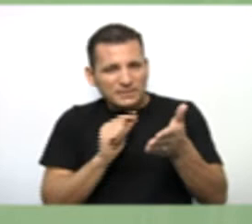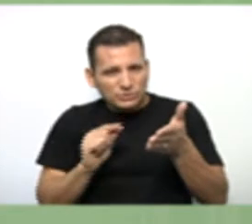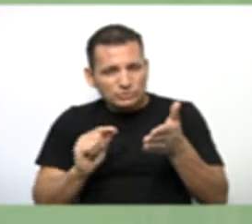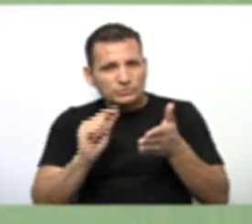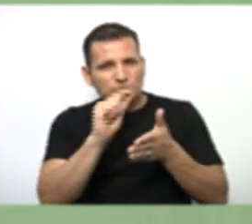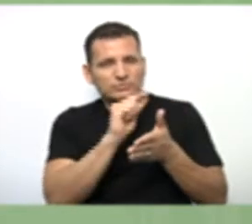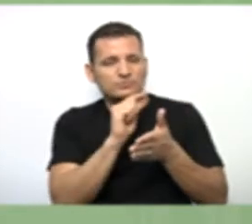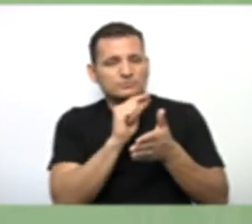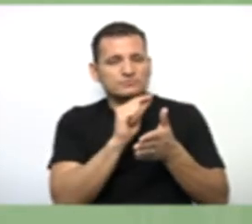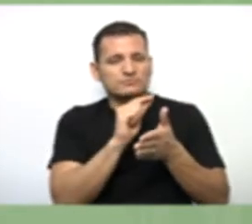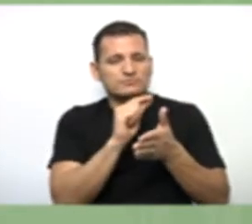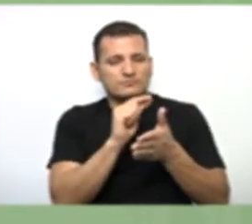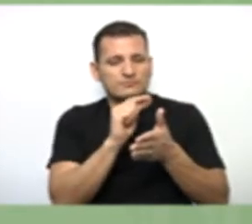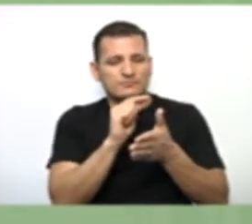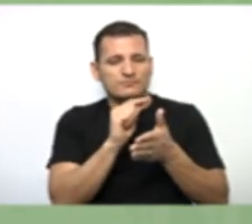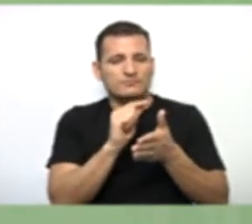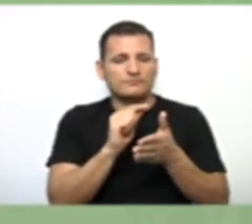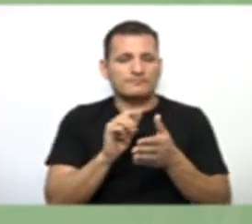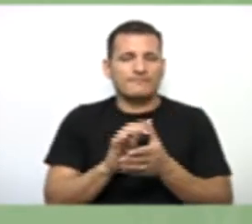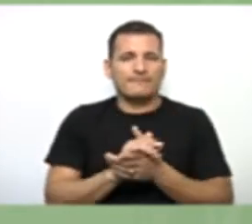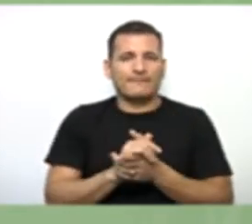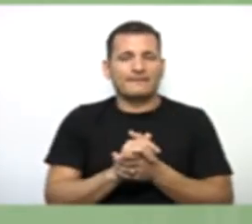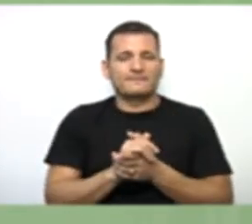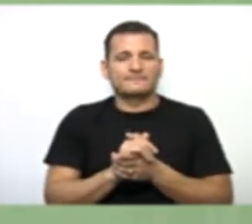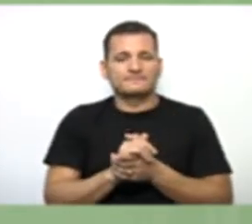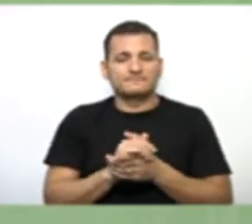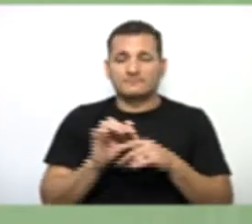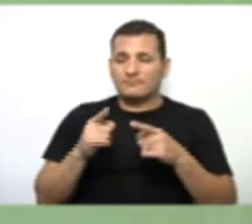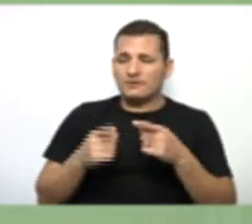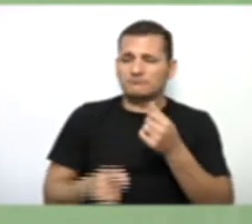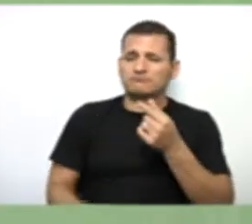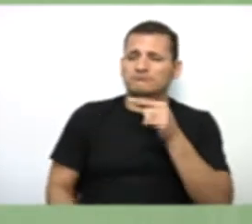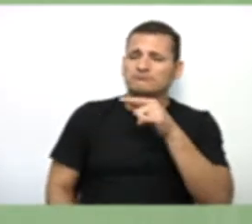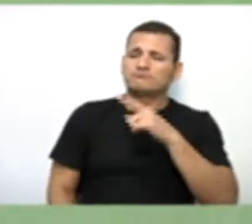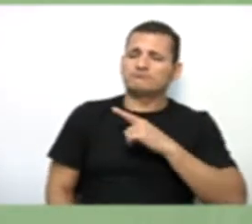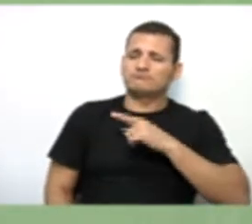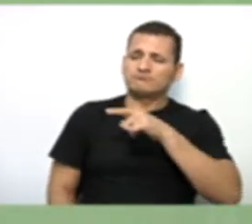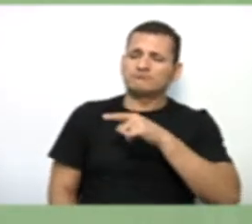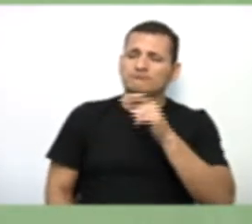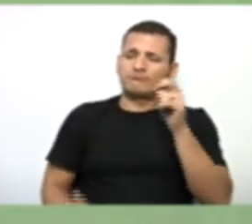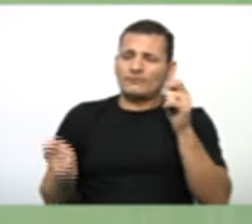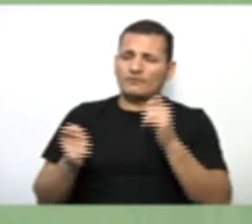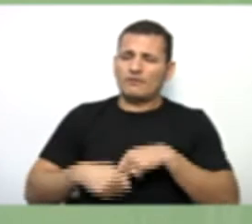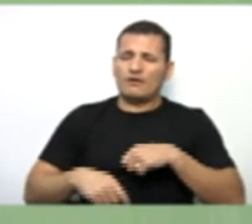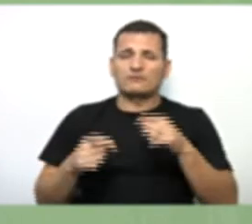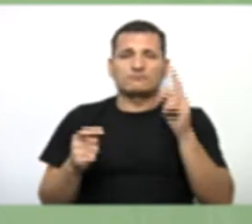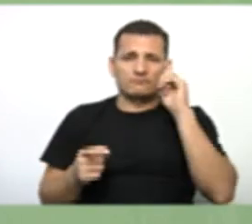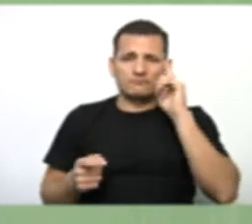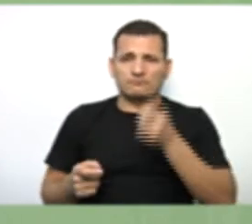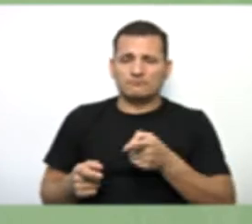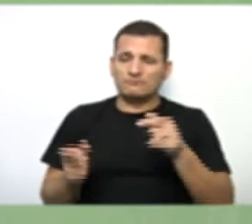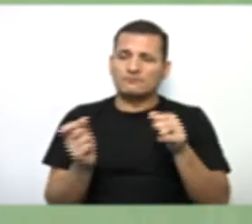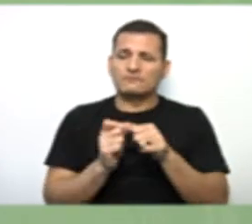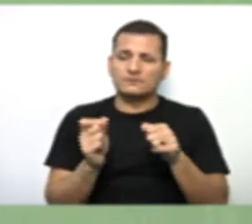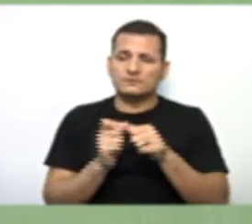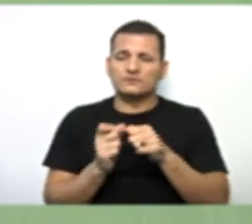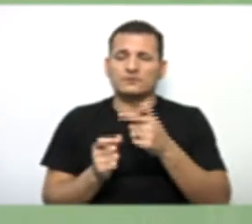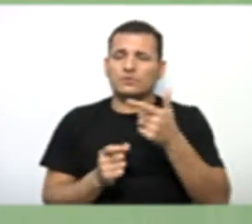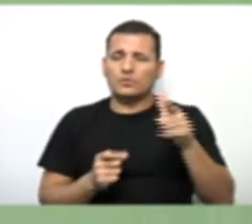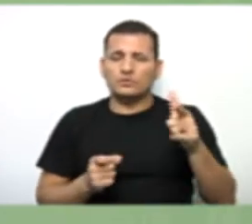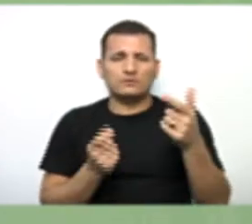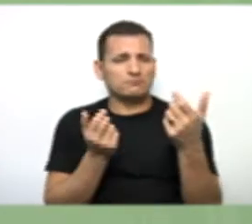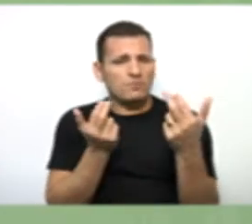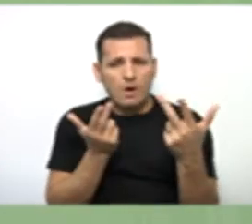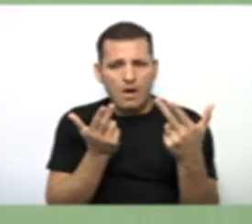tamanho. Mas com o dinheiro que o senhor possui, é possível mandar confeccionar uma joia